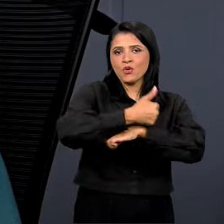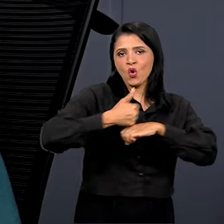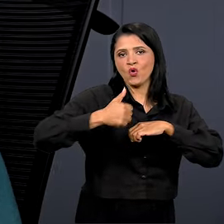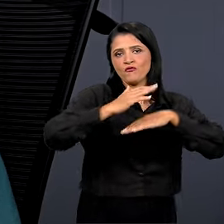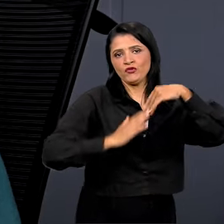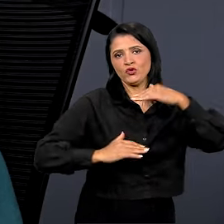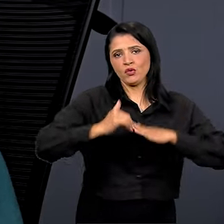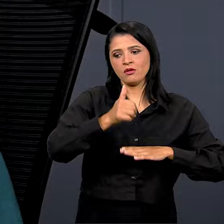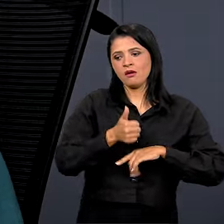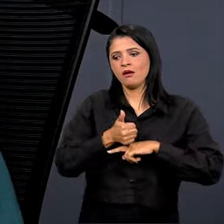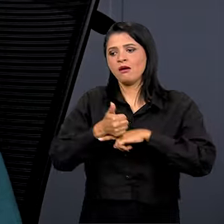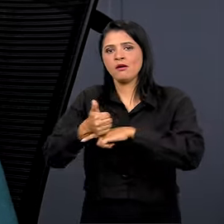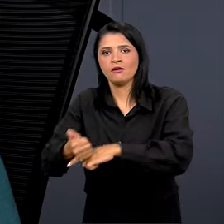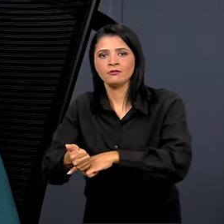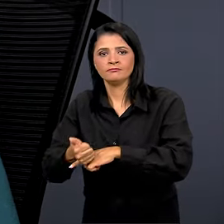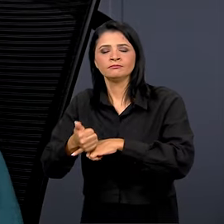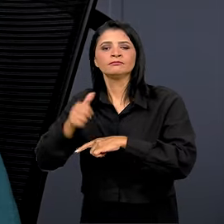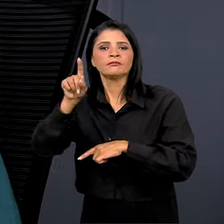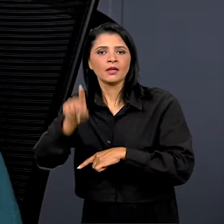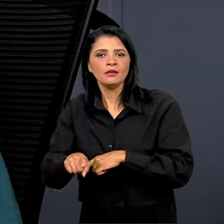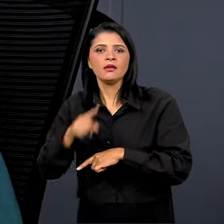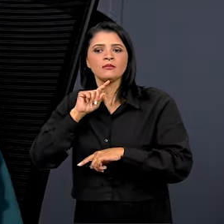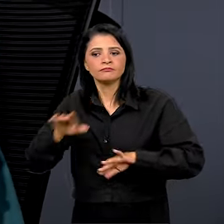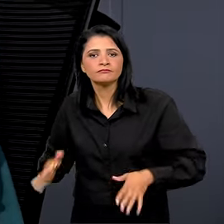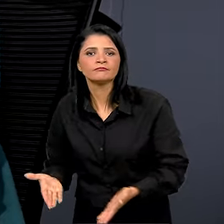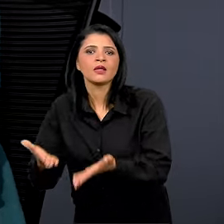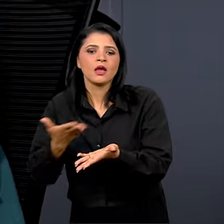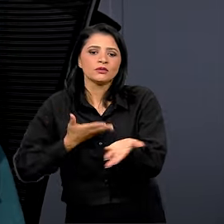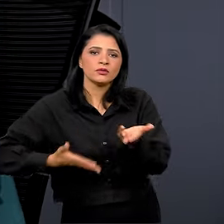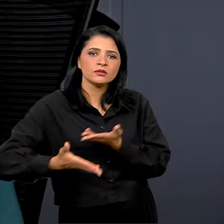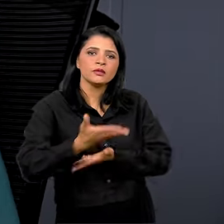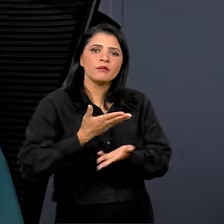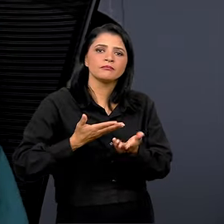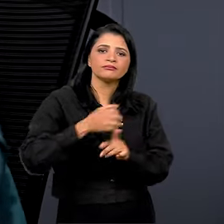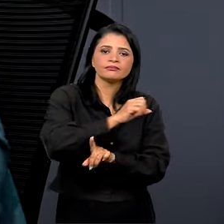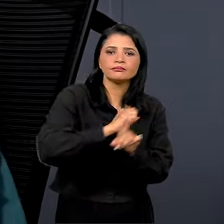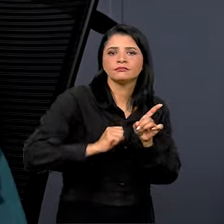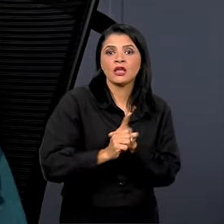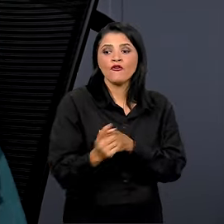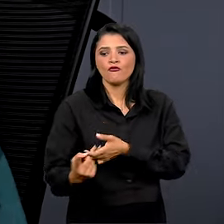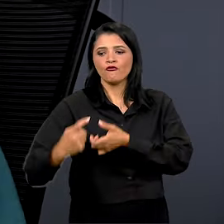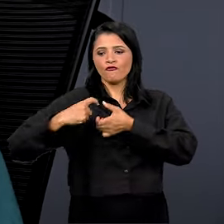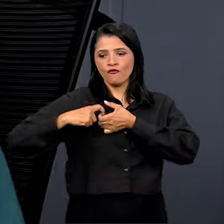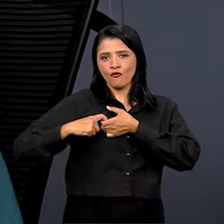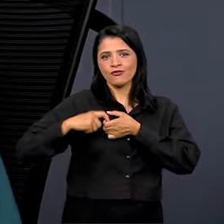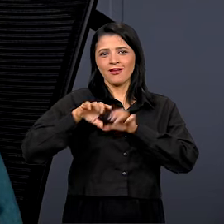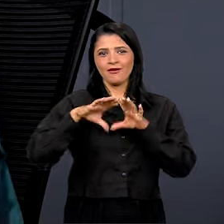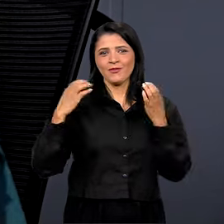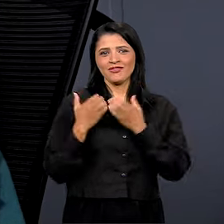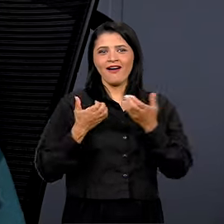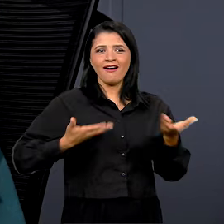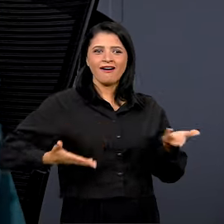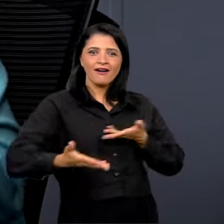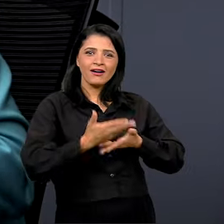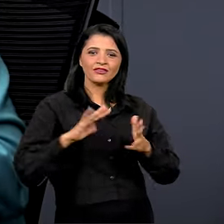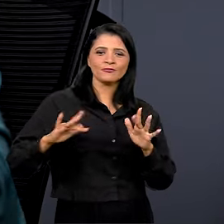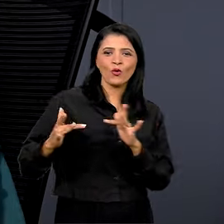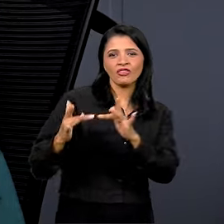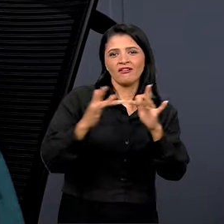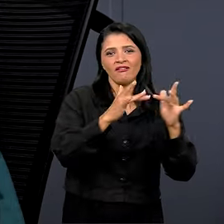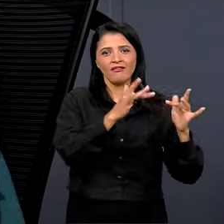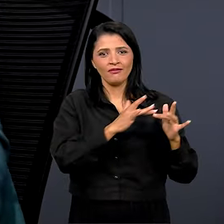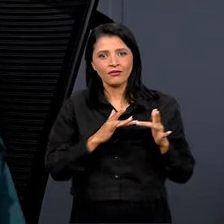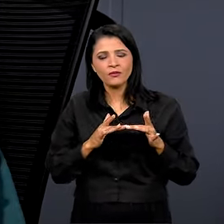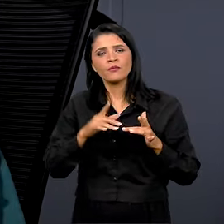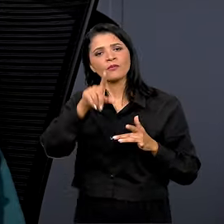profissionais e promover a sua sociabilidade eh restabelecer os laços comunitários eh